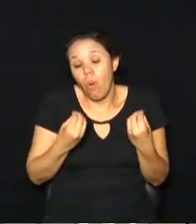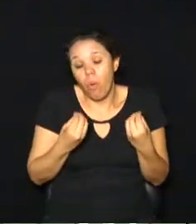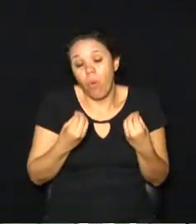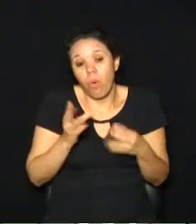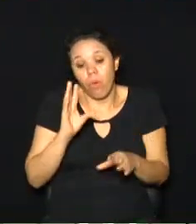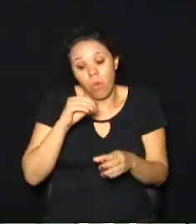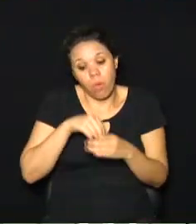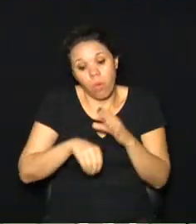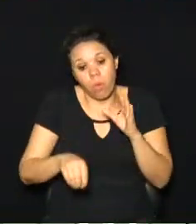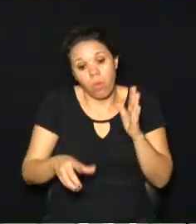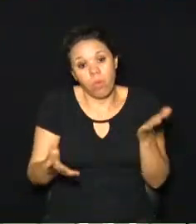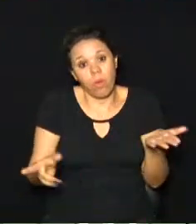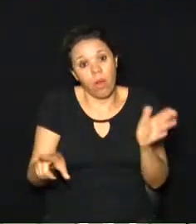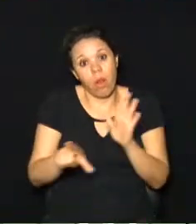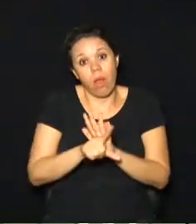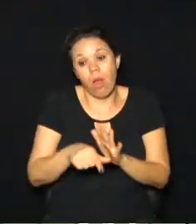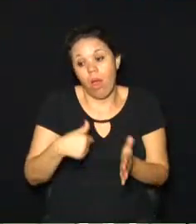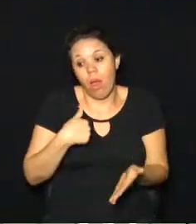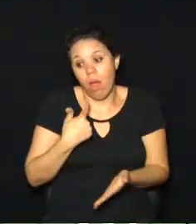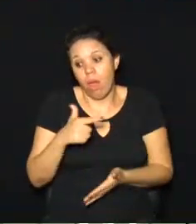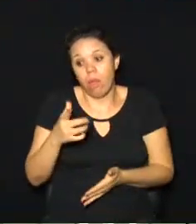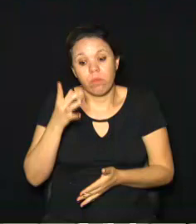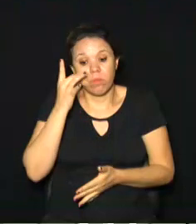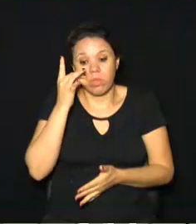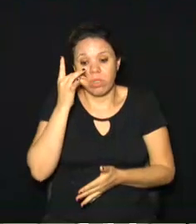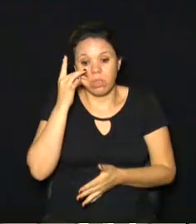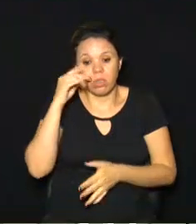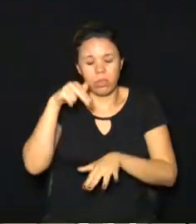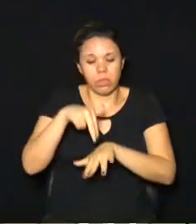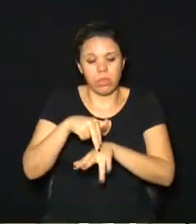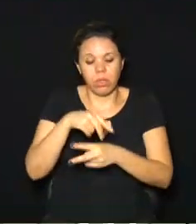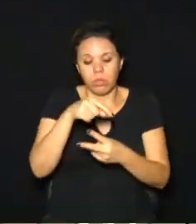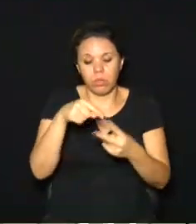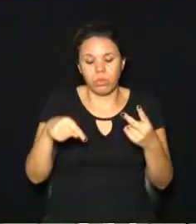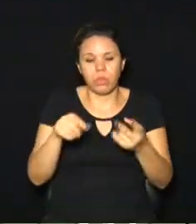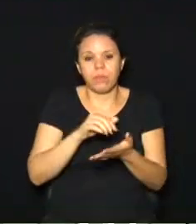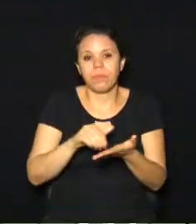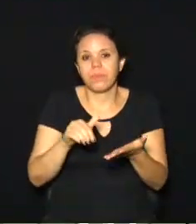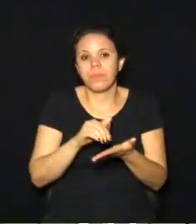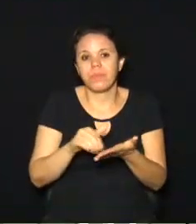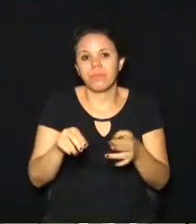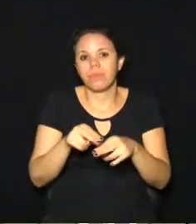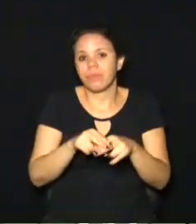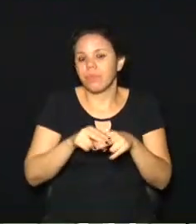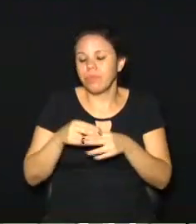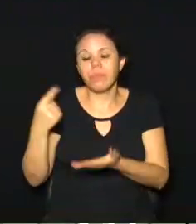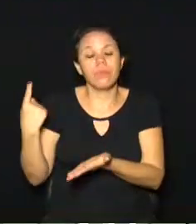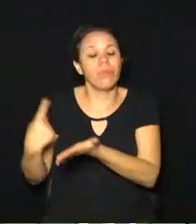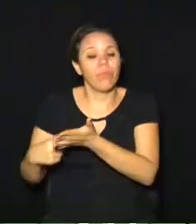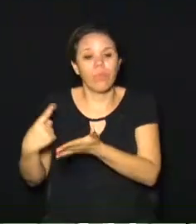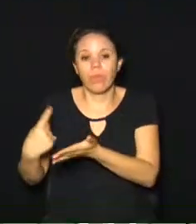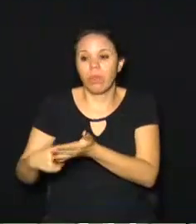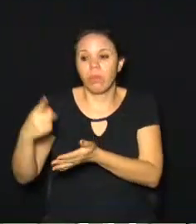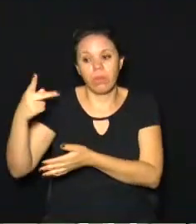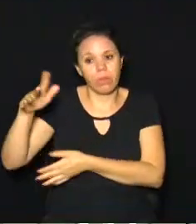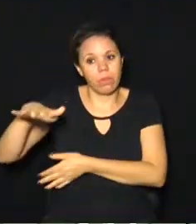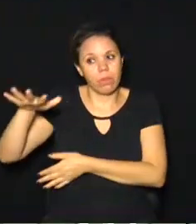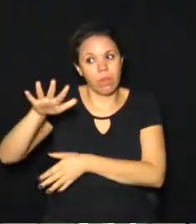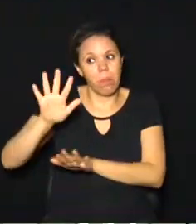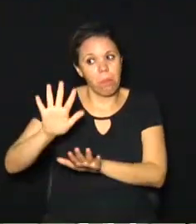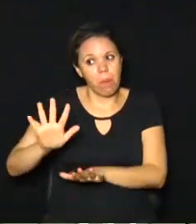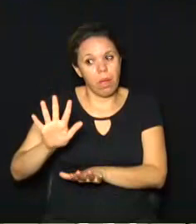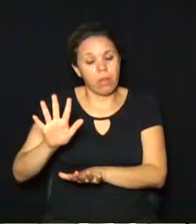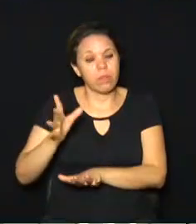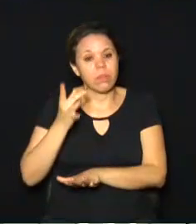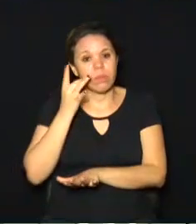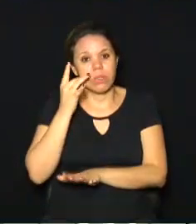legítima, né? A gente poderia até não ter a presença das secretárias por conta de um compromisso prévio, mas a presença de